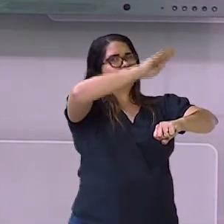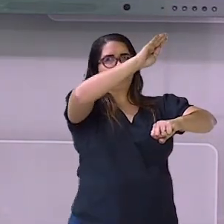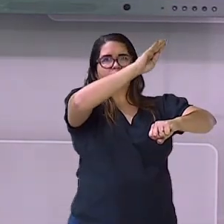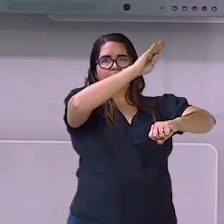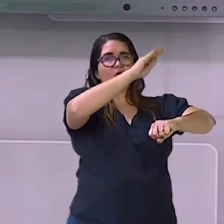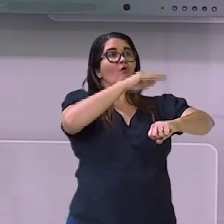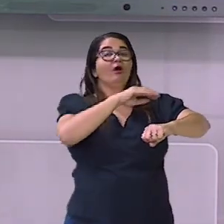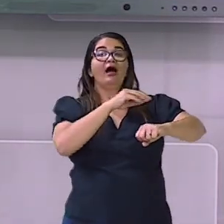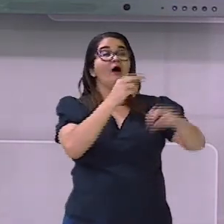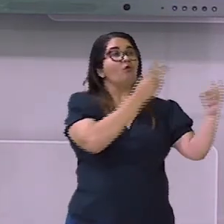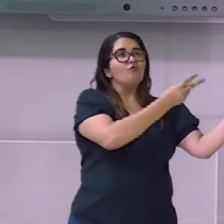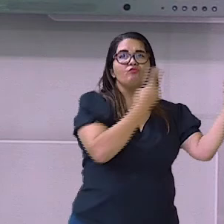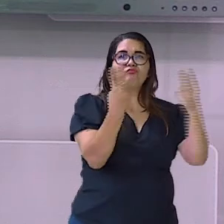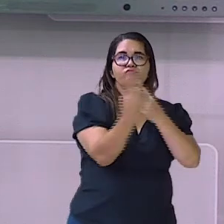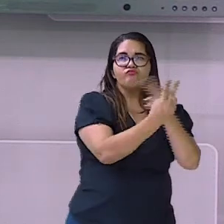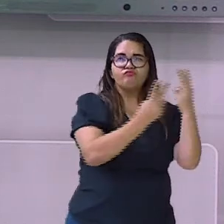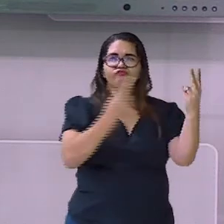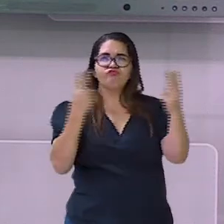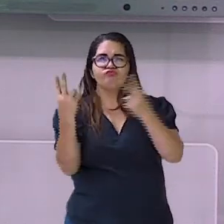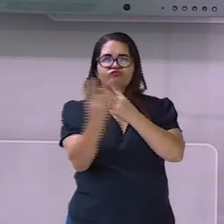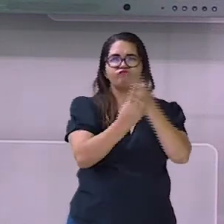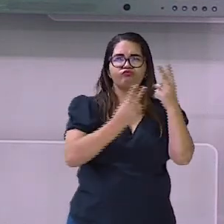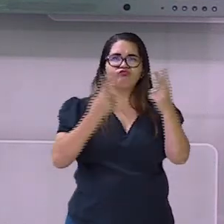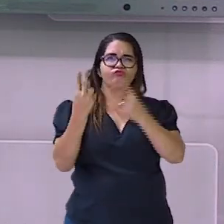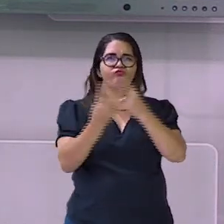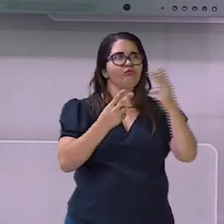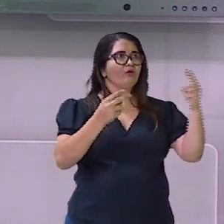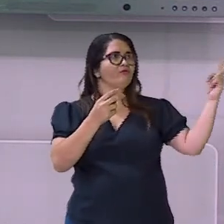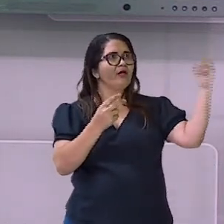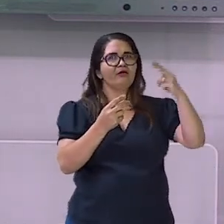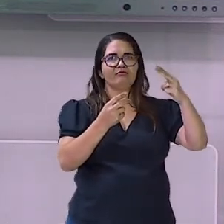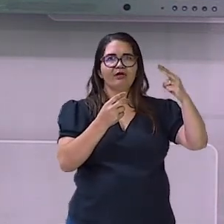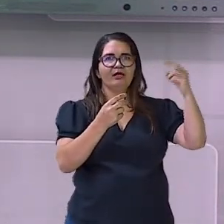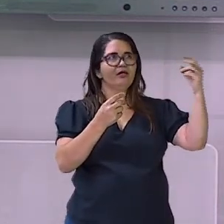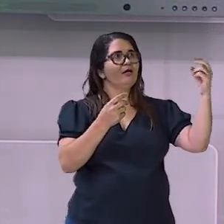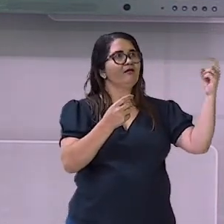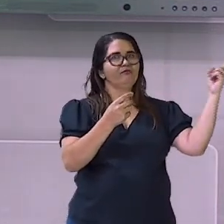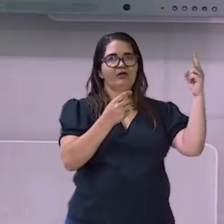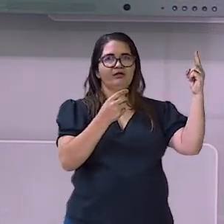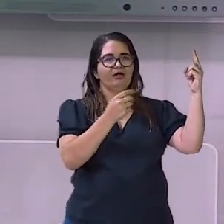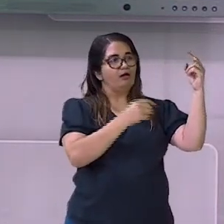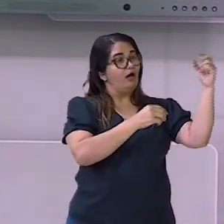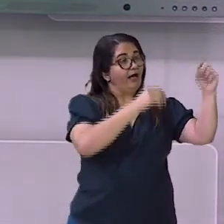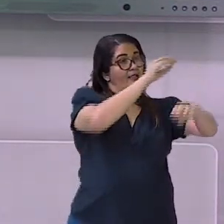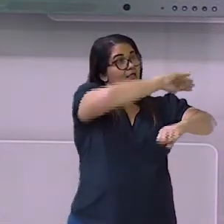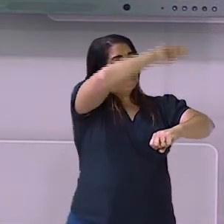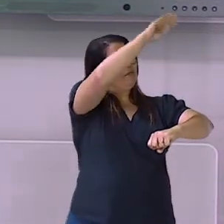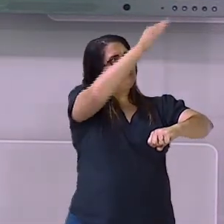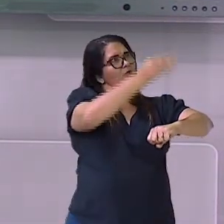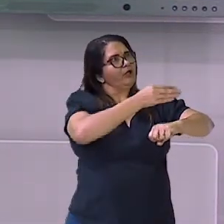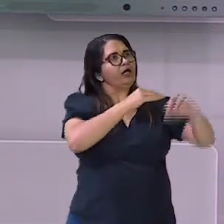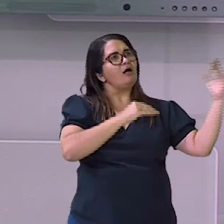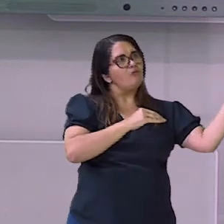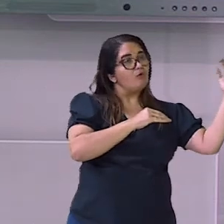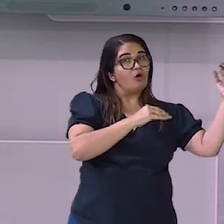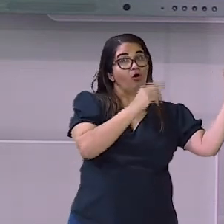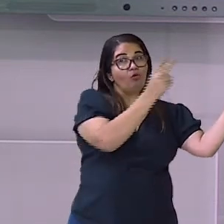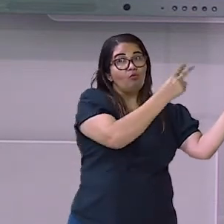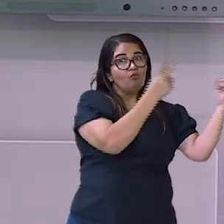planalto, aí a umidade fica e o vento passa seco. É por isso que